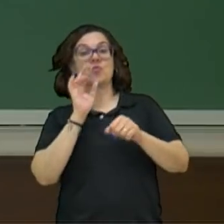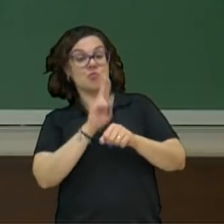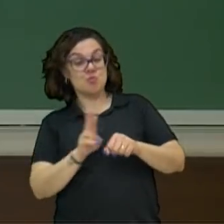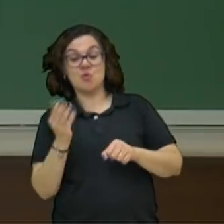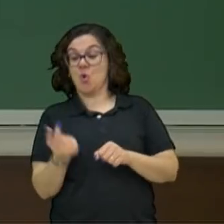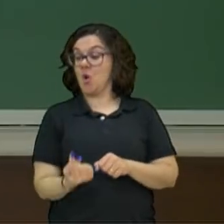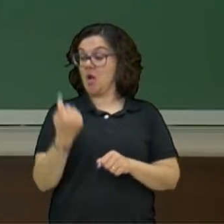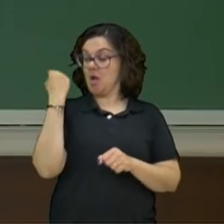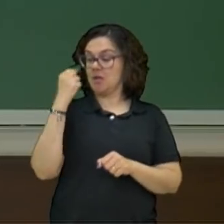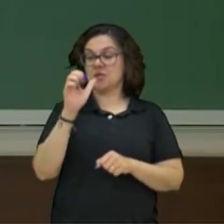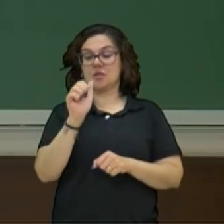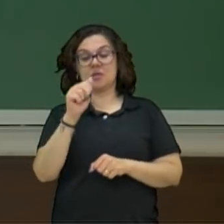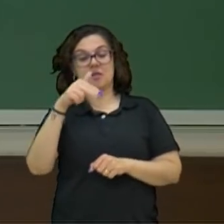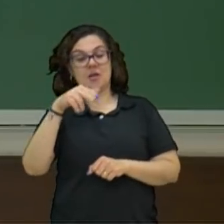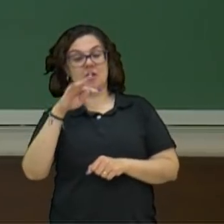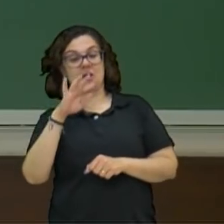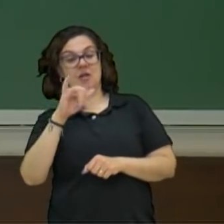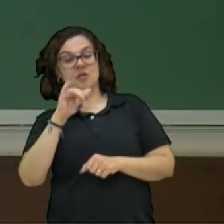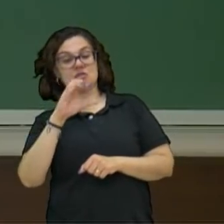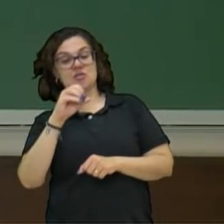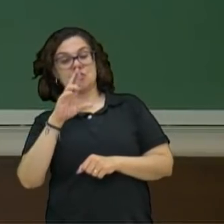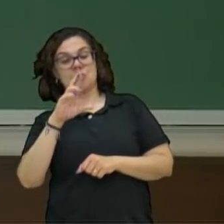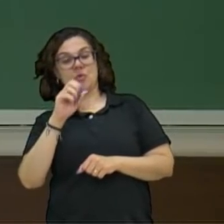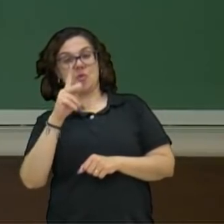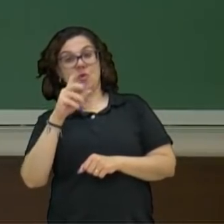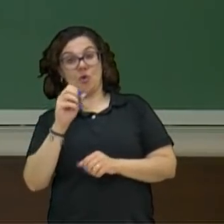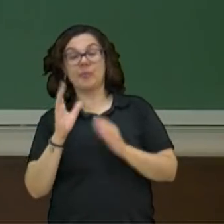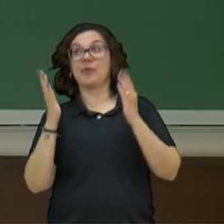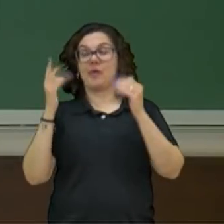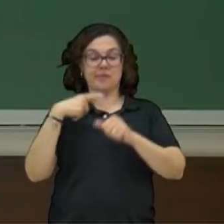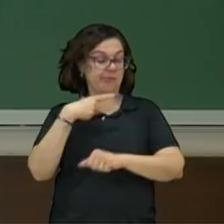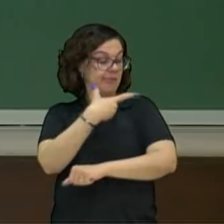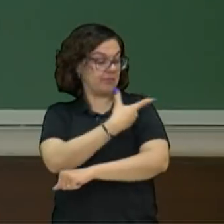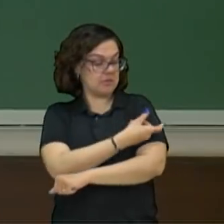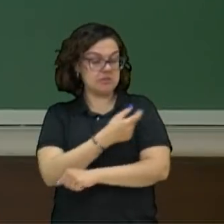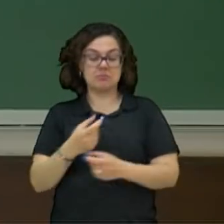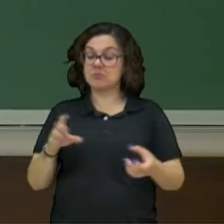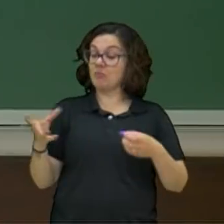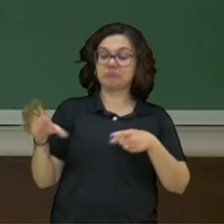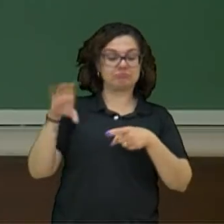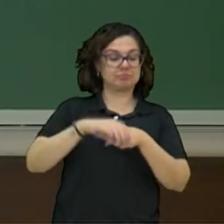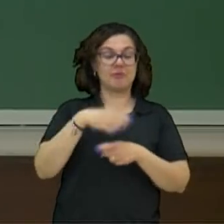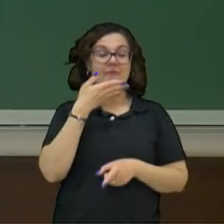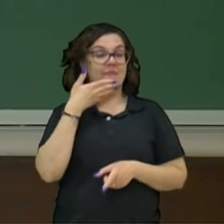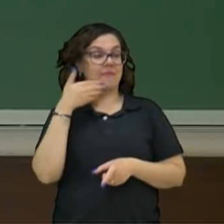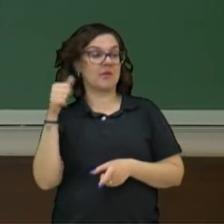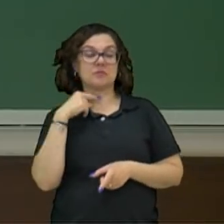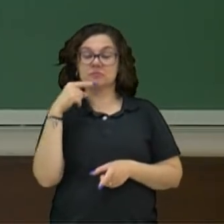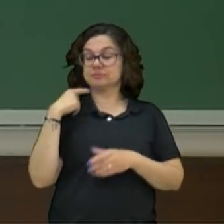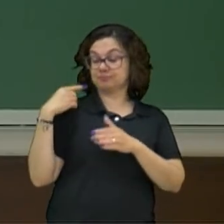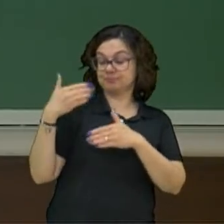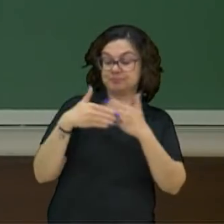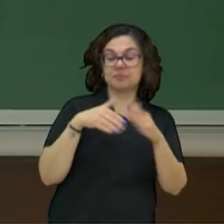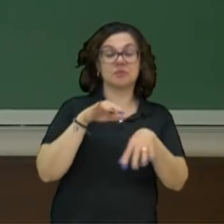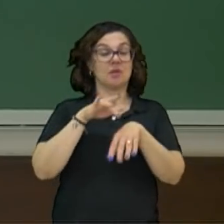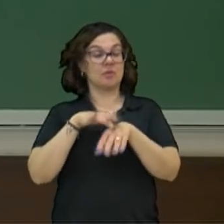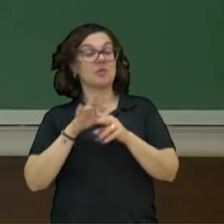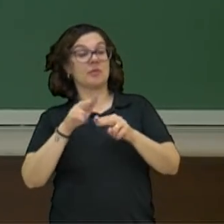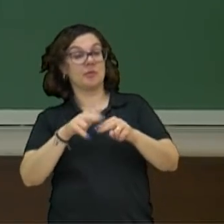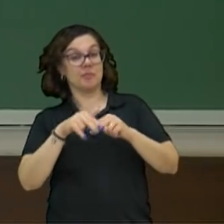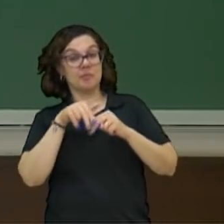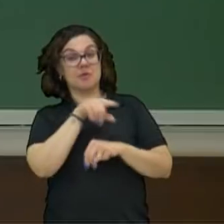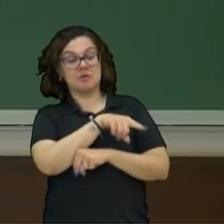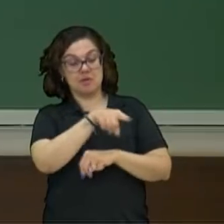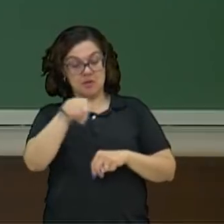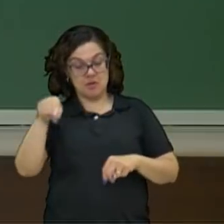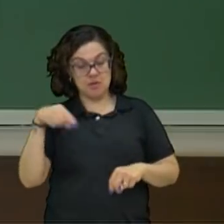ela produziu graças à vacina, ela não vai desenvolver a doença, tá? Então, por isso que todos nós